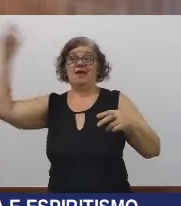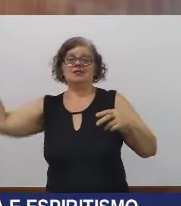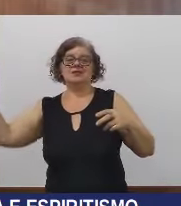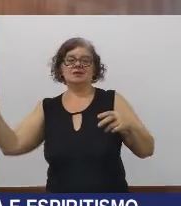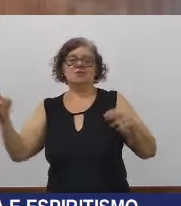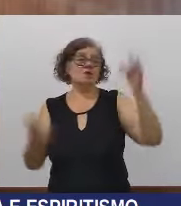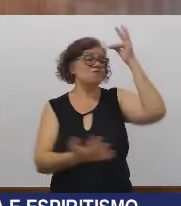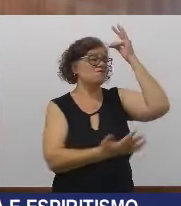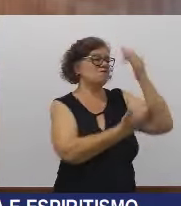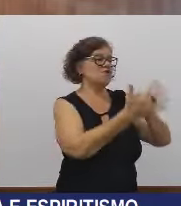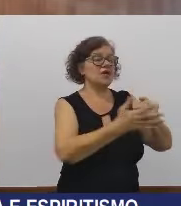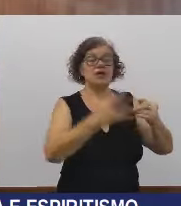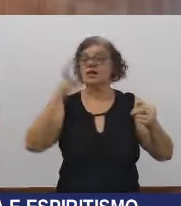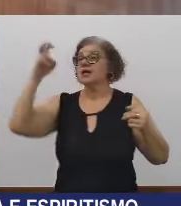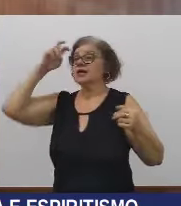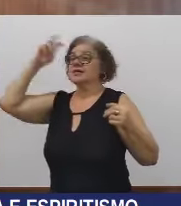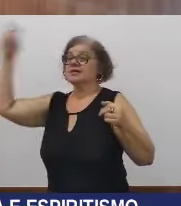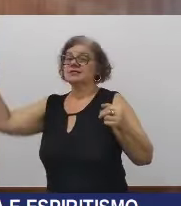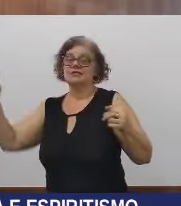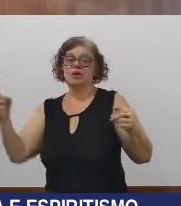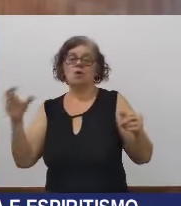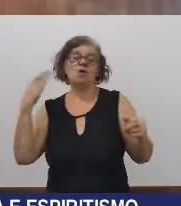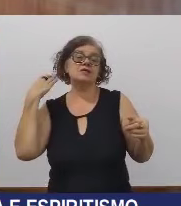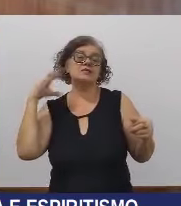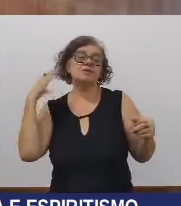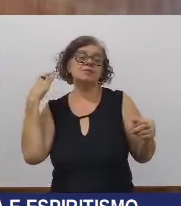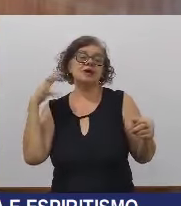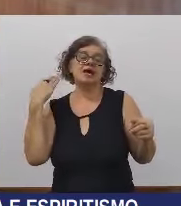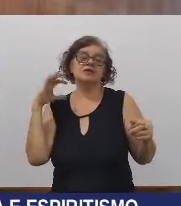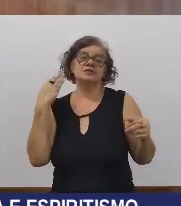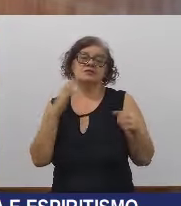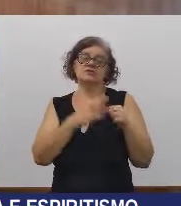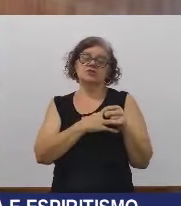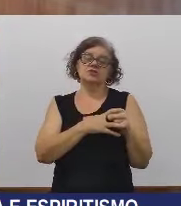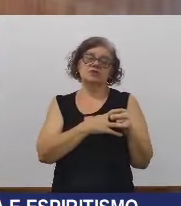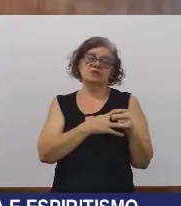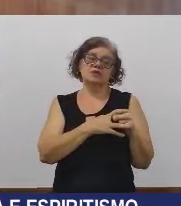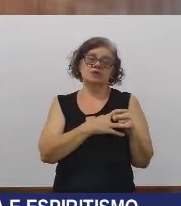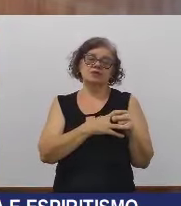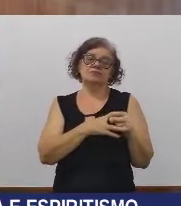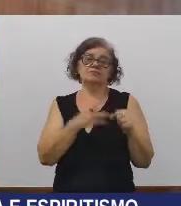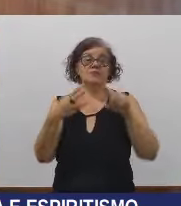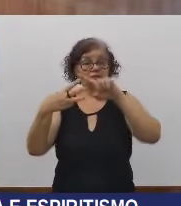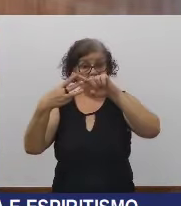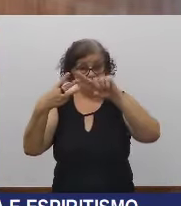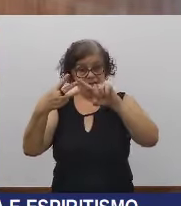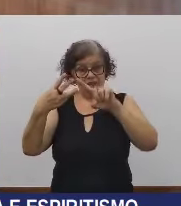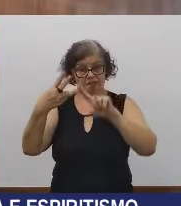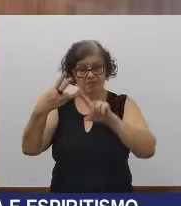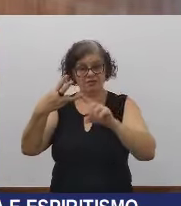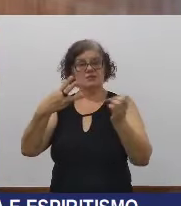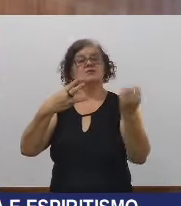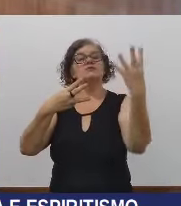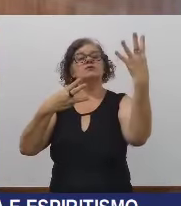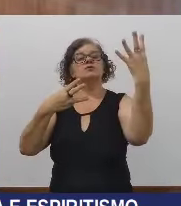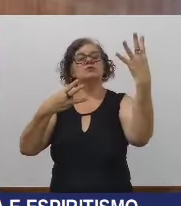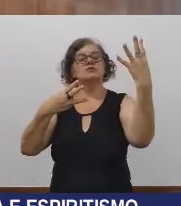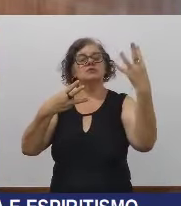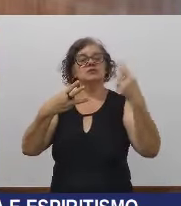face. Essa é a parte científica de um dos tripés da doutrina